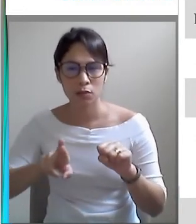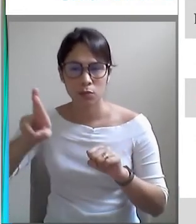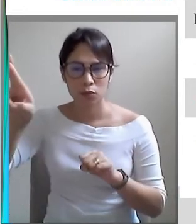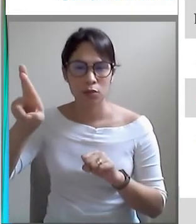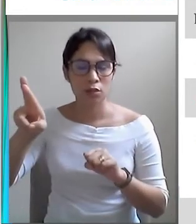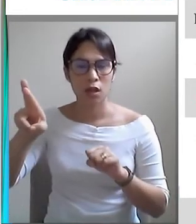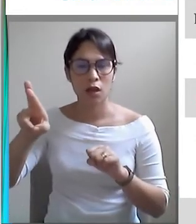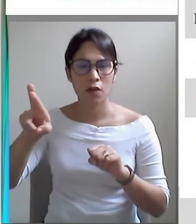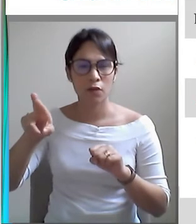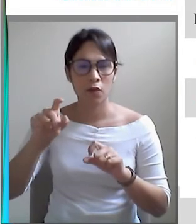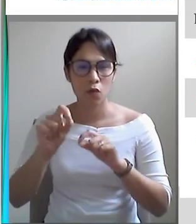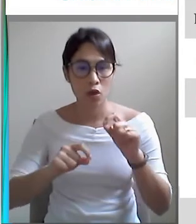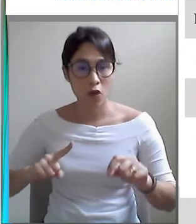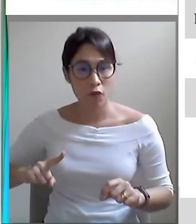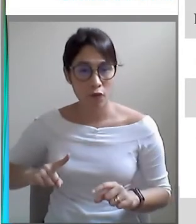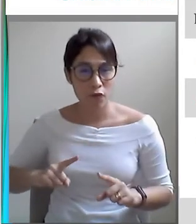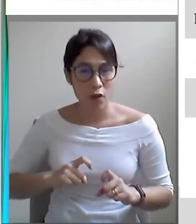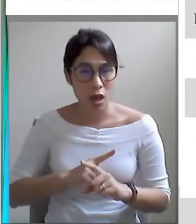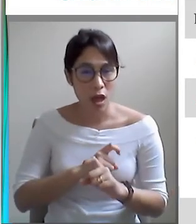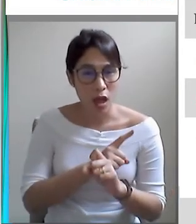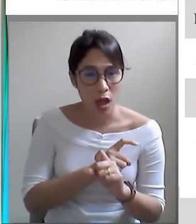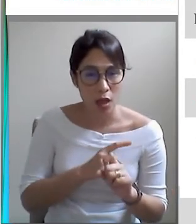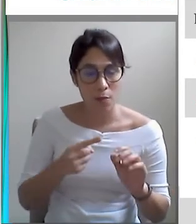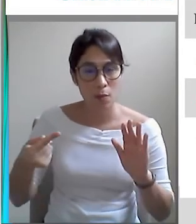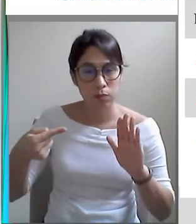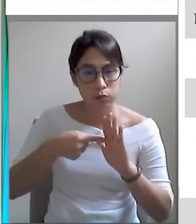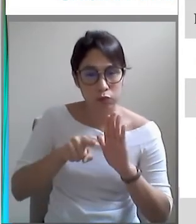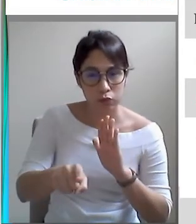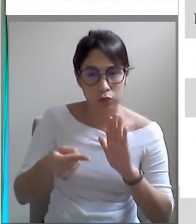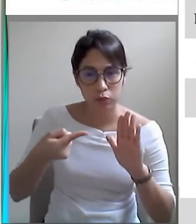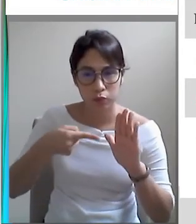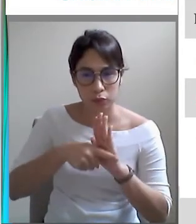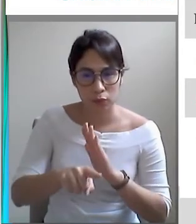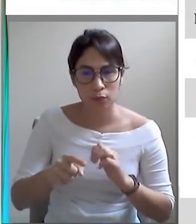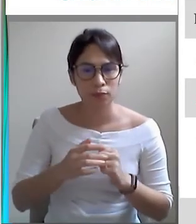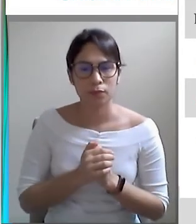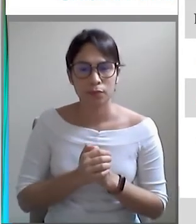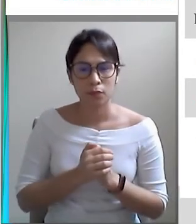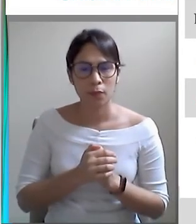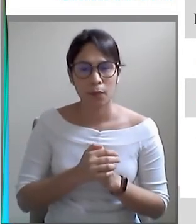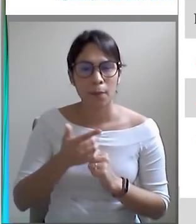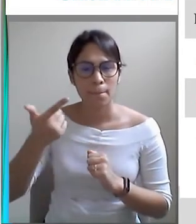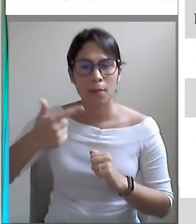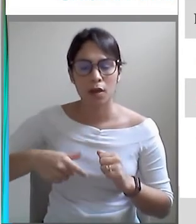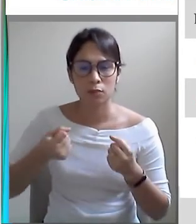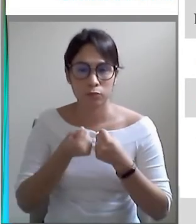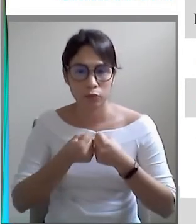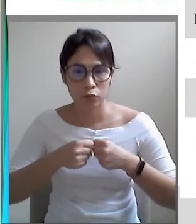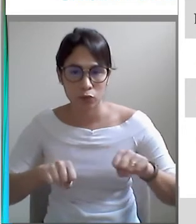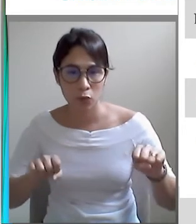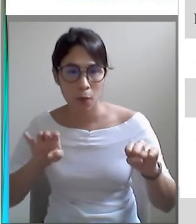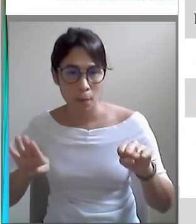responsáveis pelo combate a parasitas, e os basófilos, relacionados aos processos alérgicos.